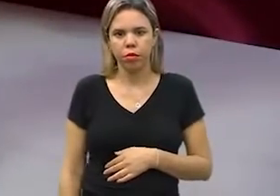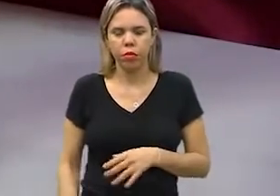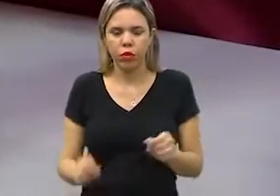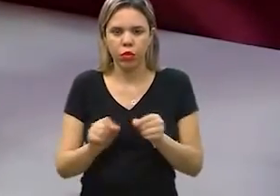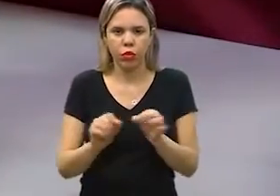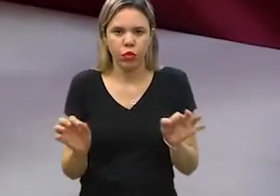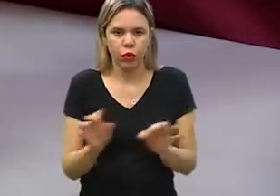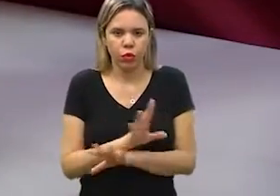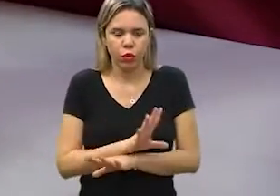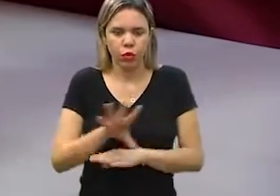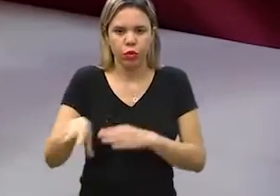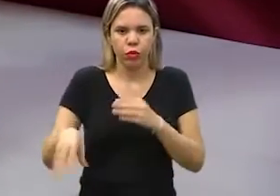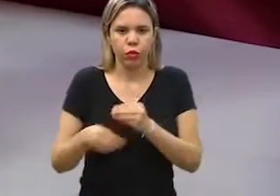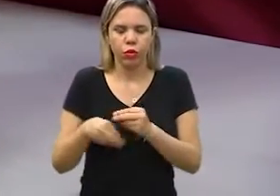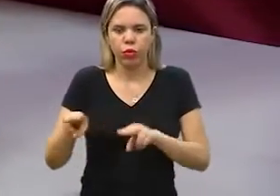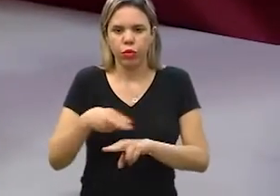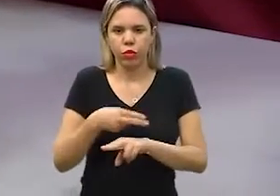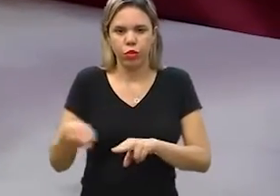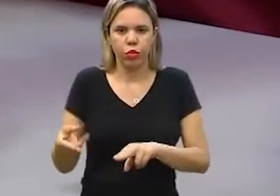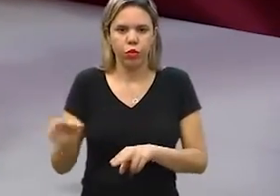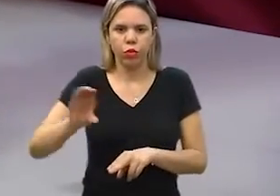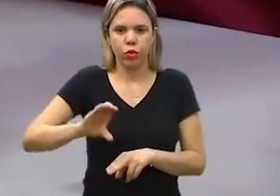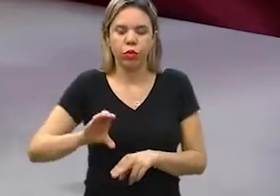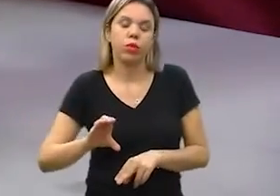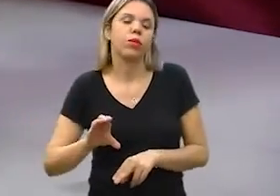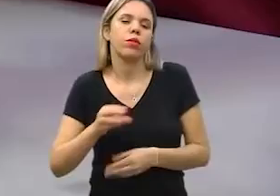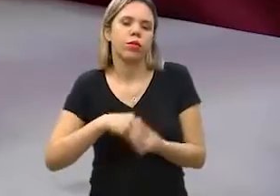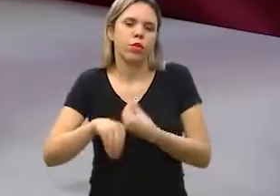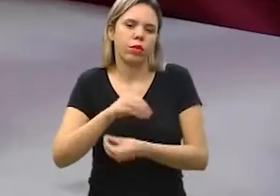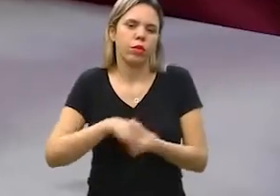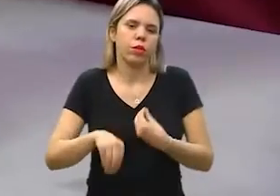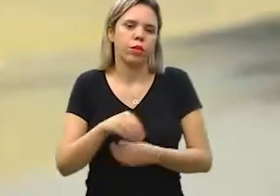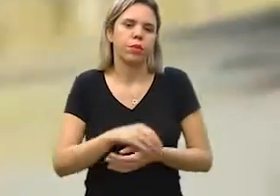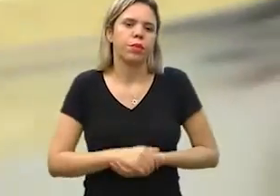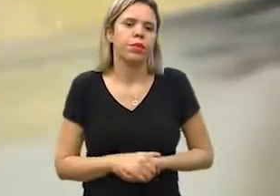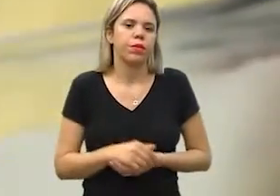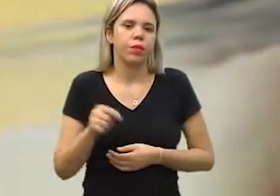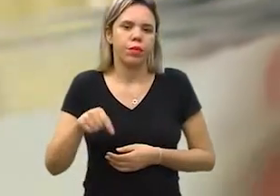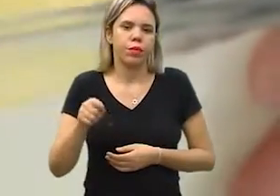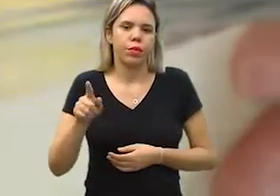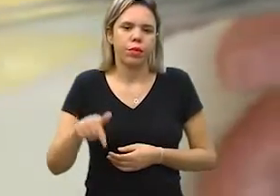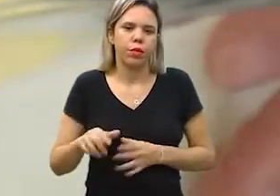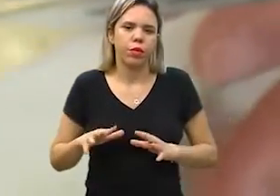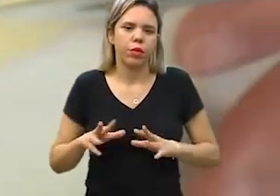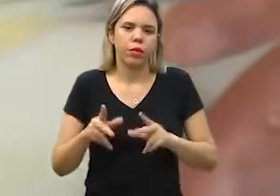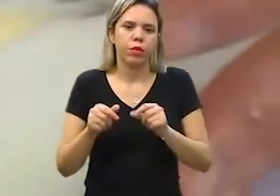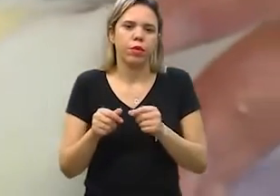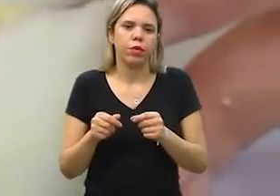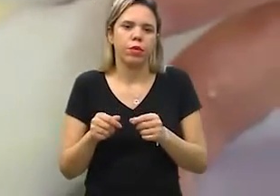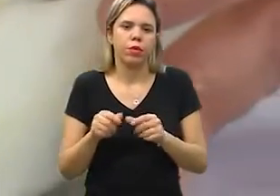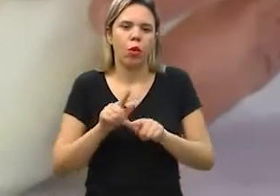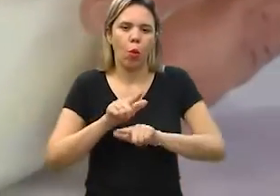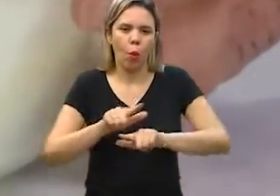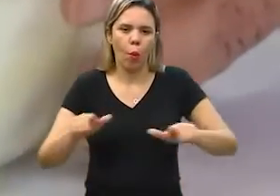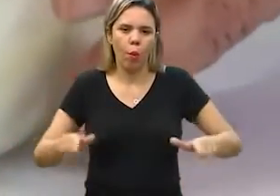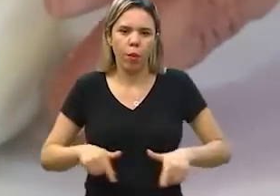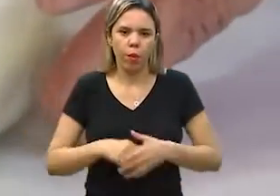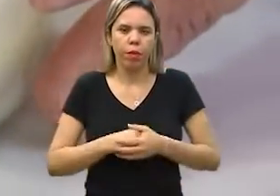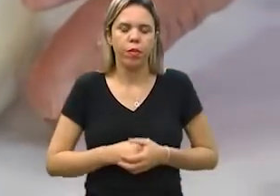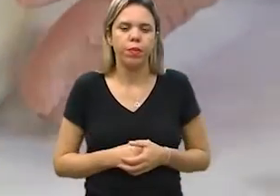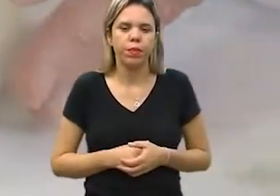Feito isso, adicione o chocolate no creme e misture. Aqui o ponto é tudo ficar bem lisinho.